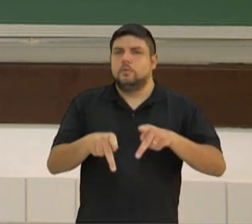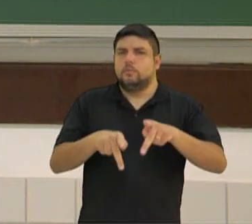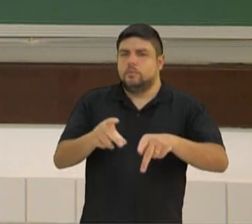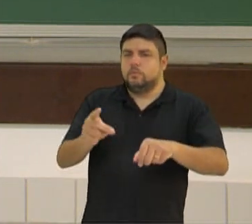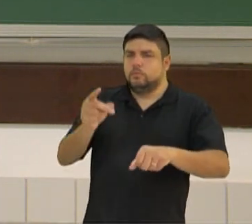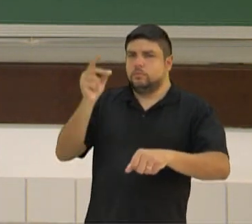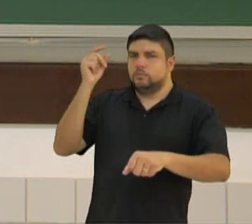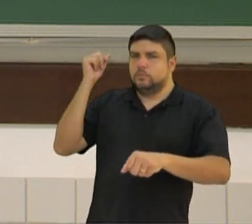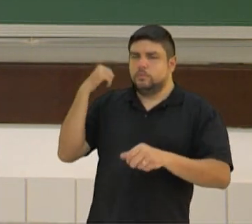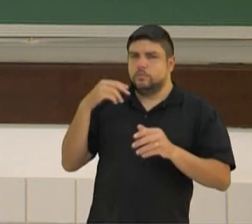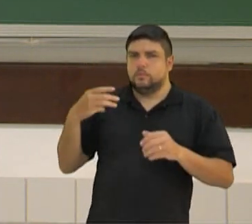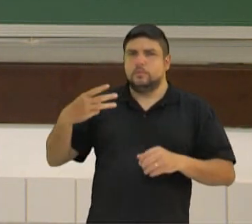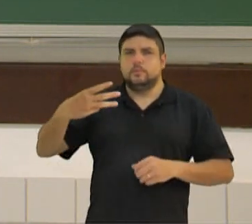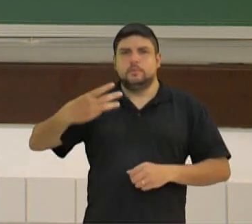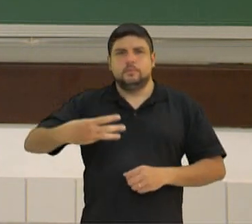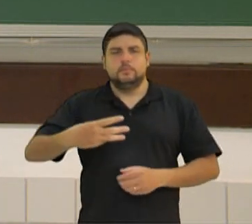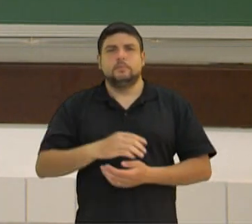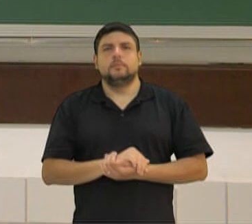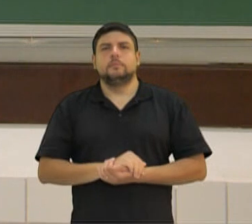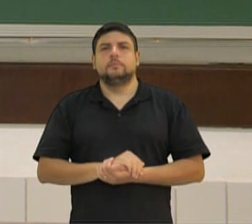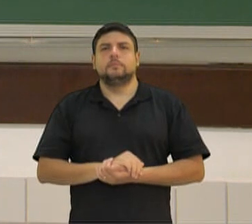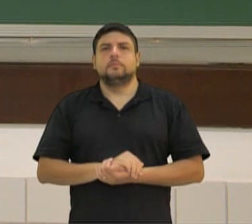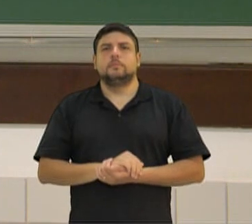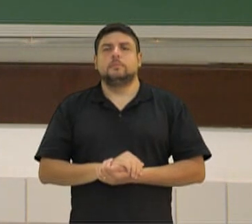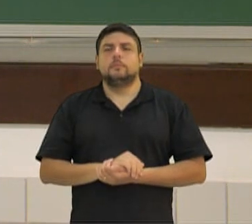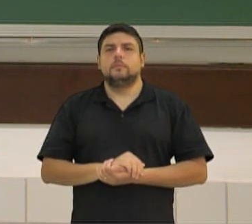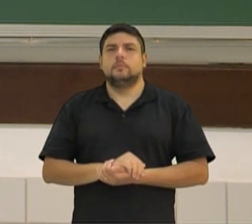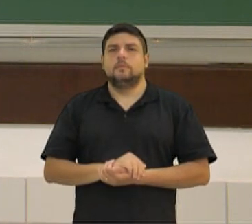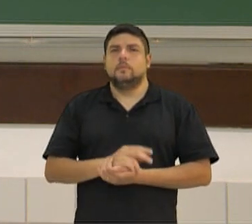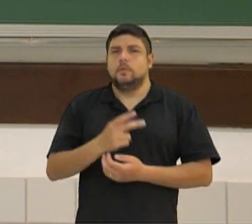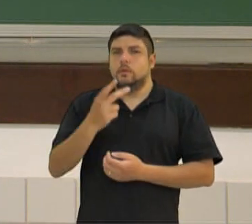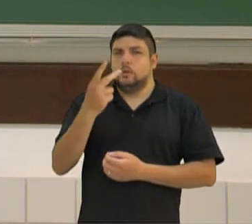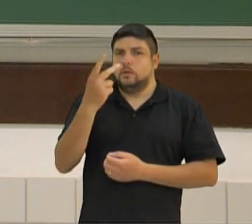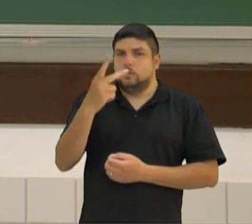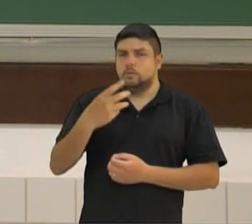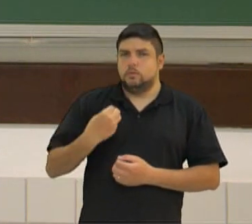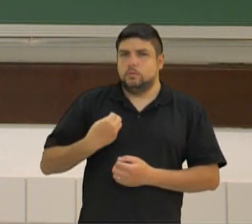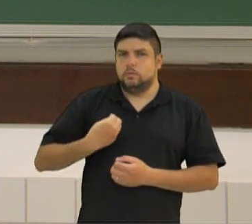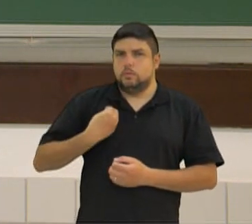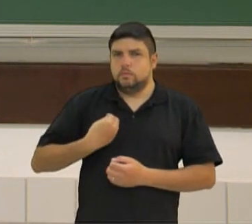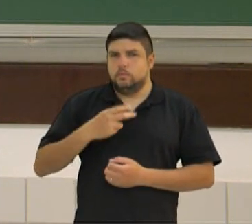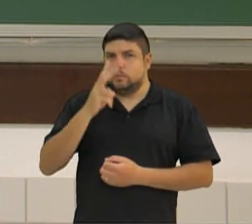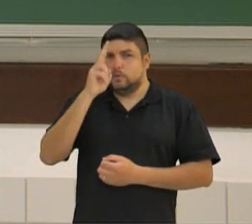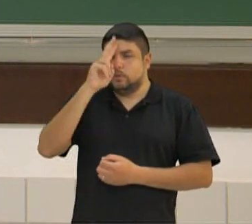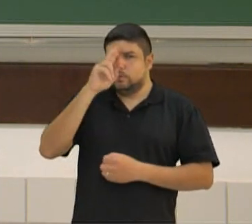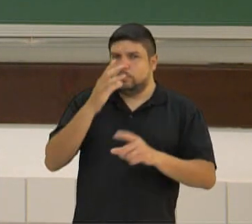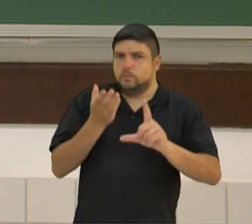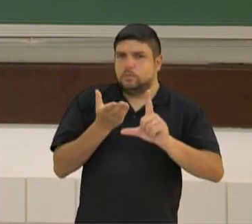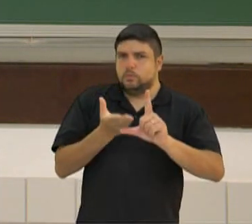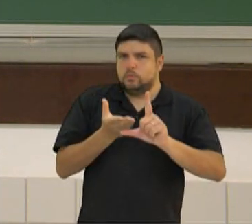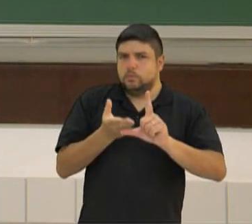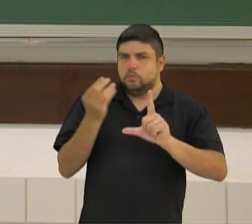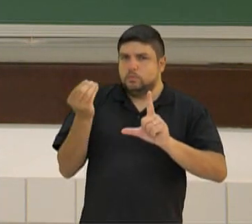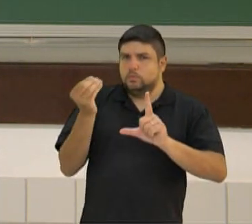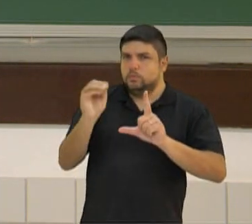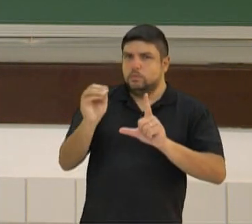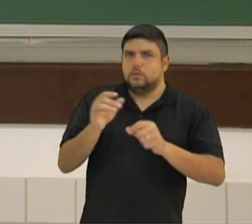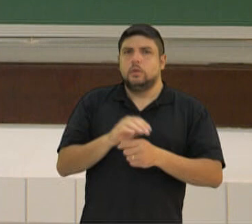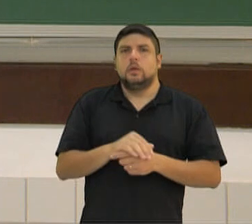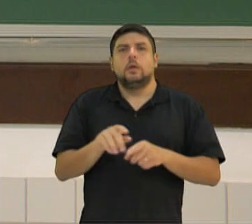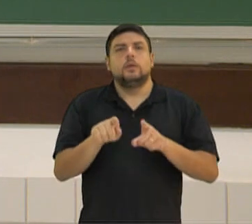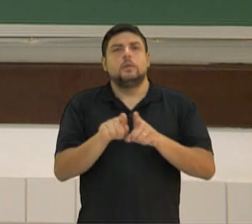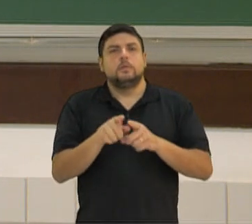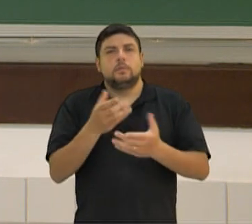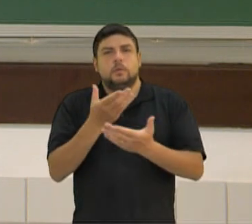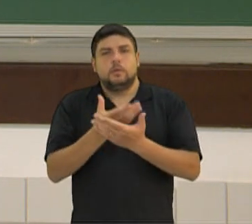3. Não deixem de validar a sua frequência no Classroom e quem assiste a aula Paraná,